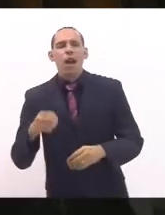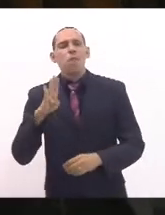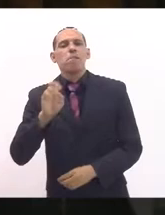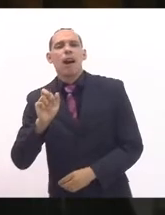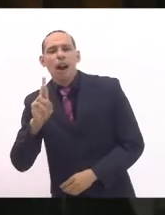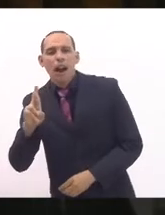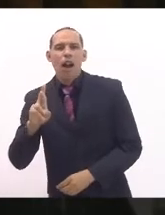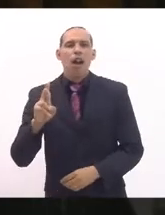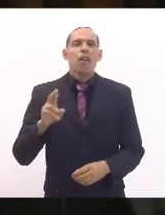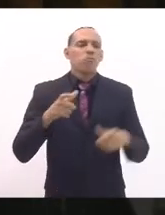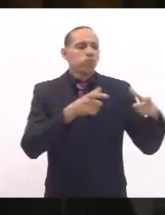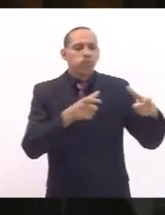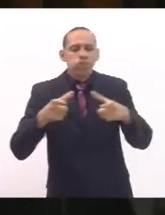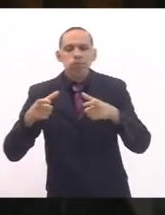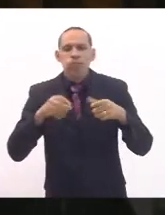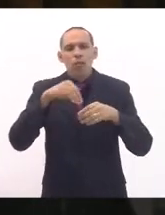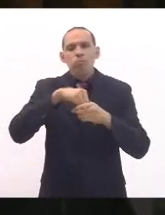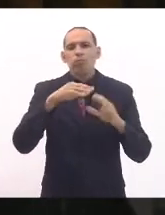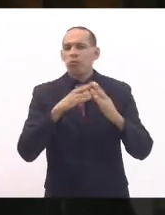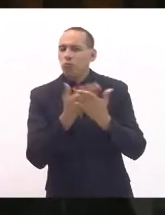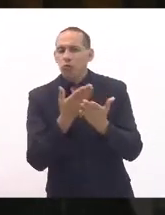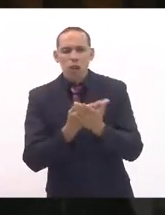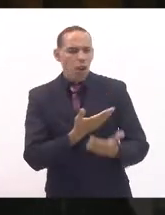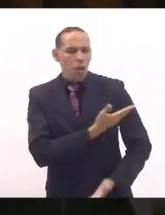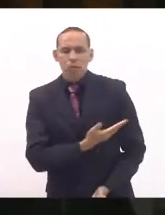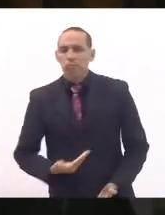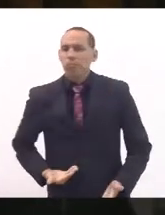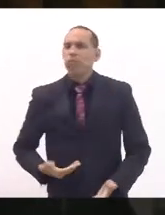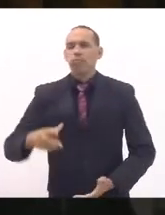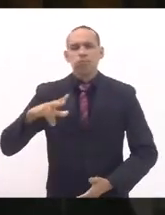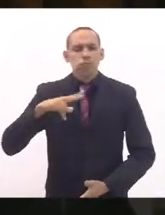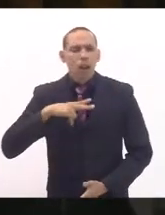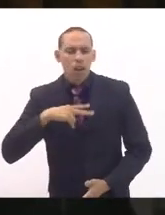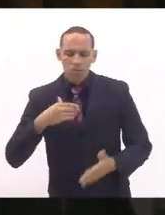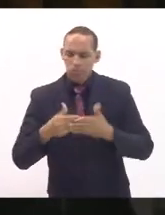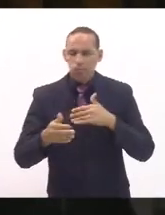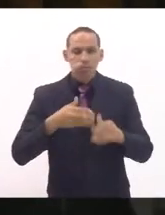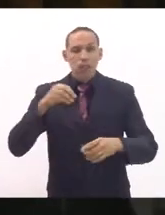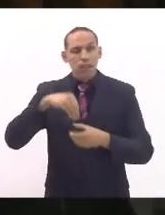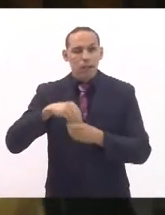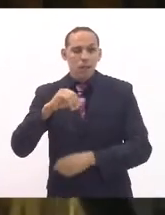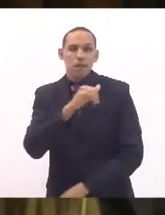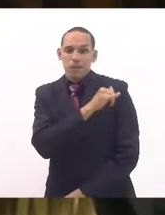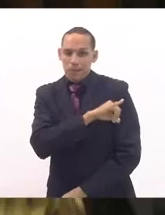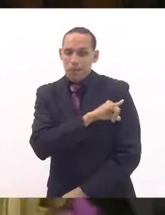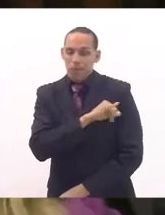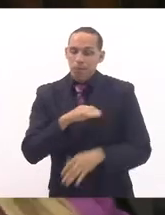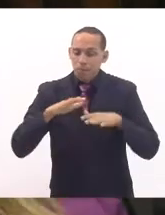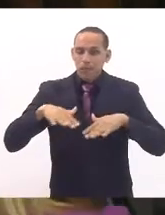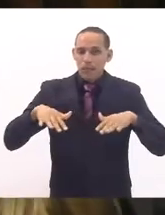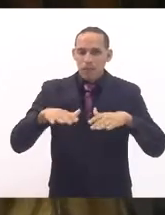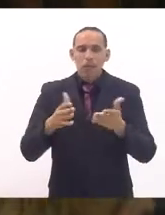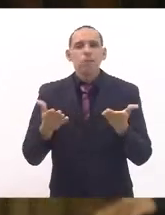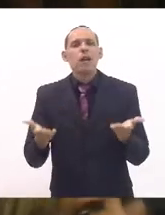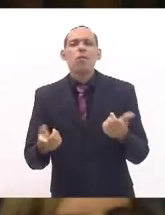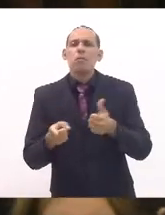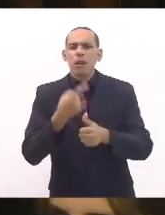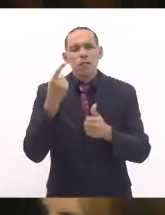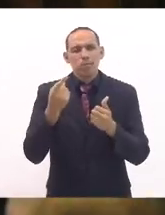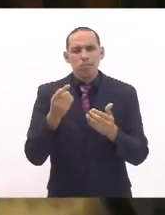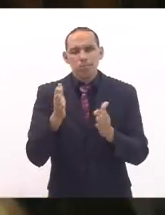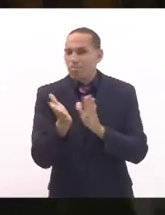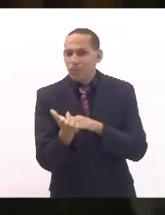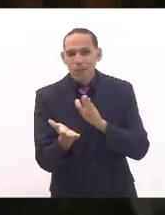similares instalados em escolas públicas e privadas no estado do Rio de Janeiro, da forma que menciona. Em primeiro lugar, senhor presidente, eu quero parabenizar